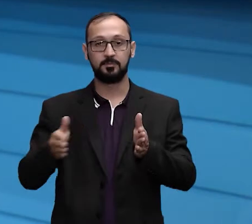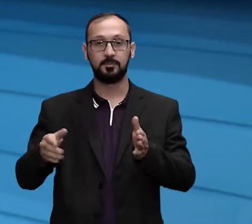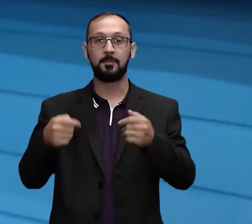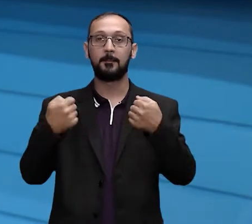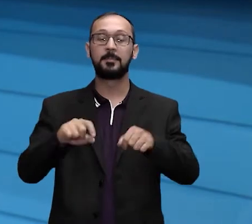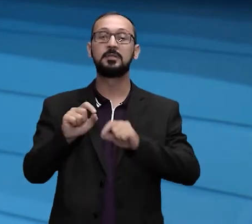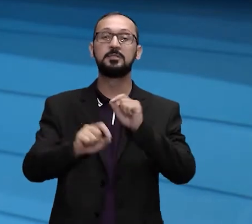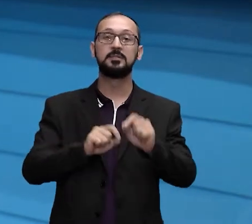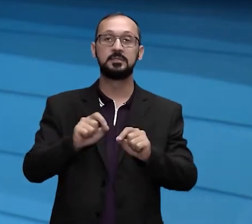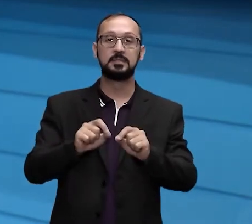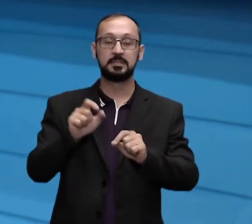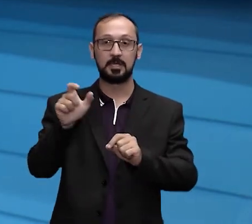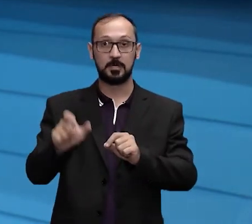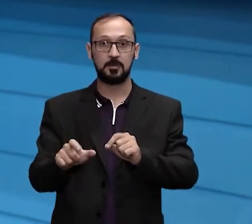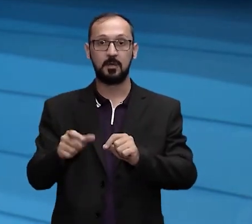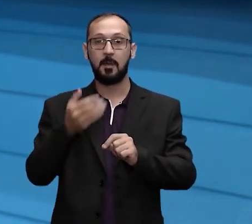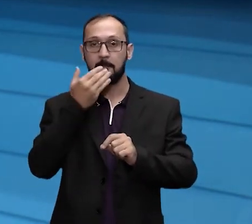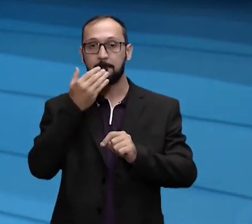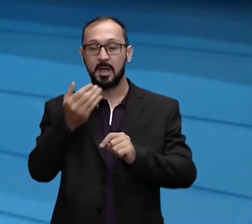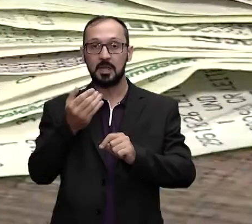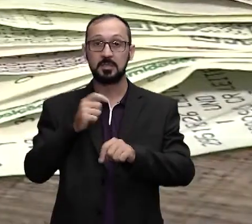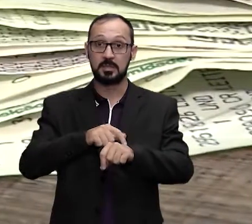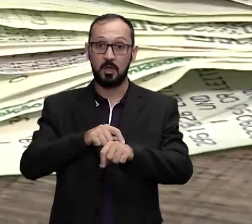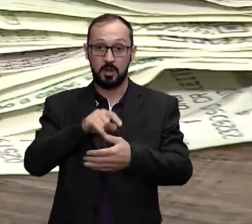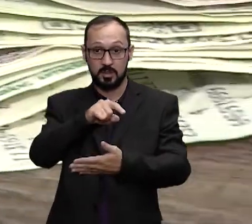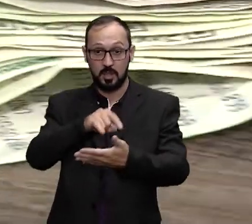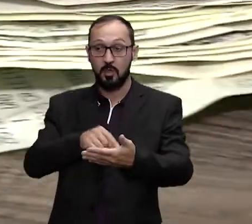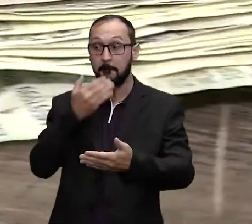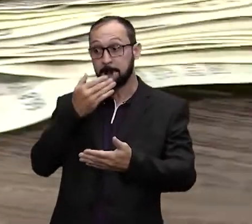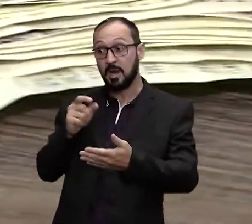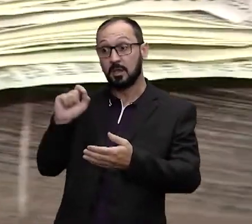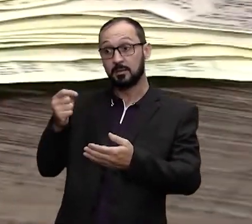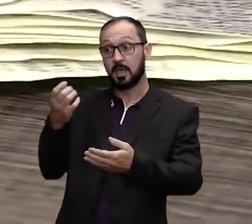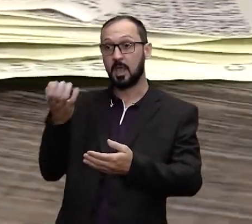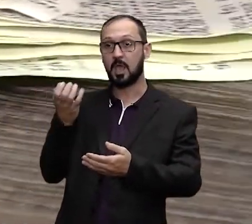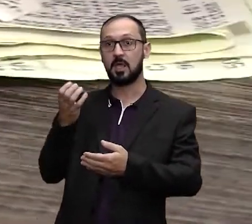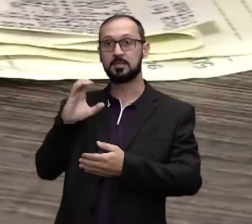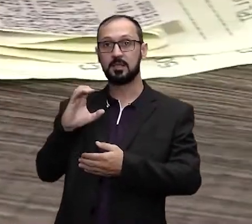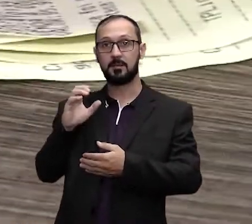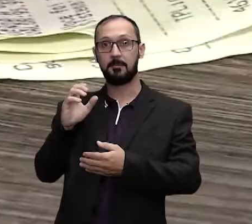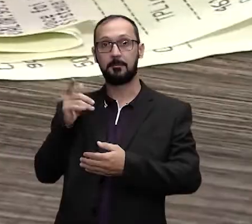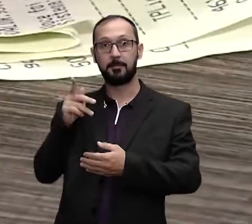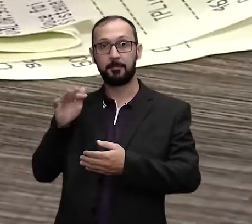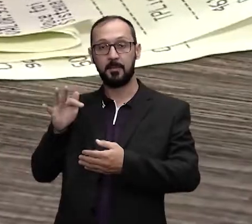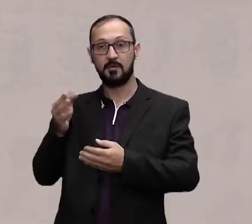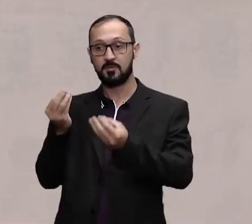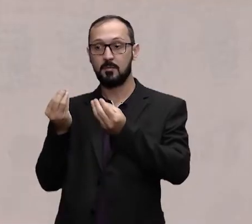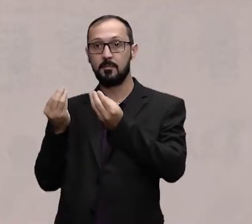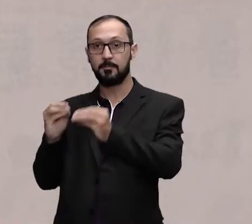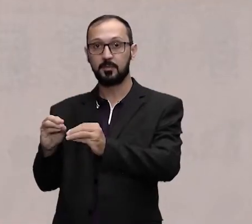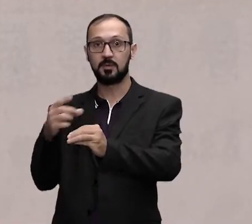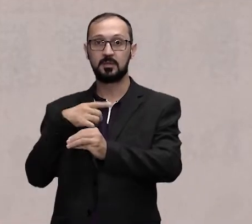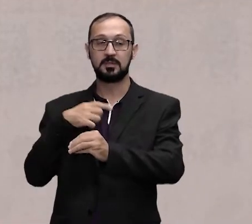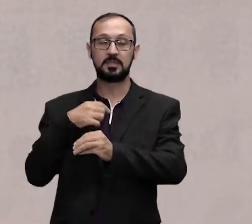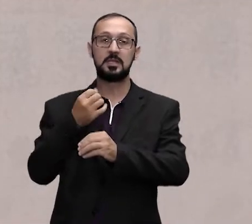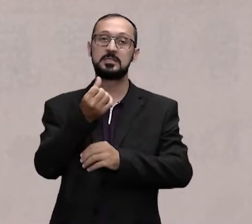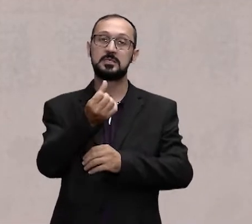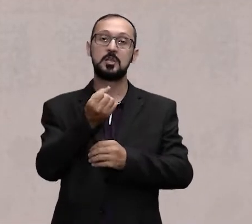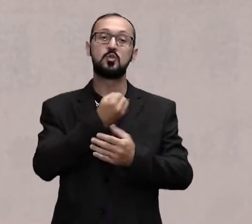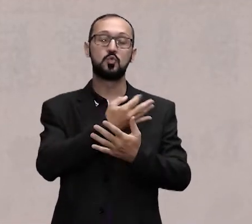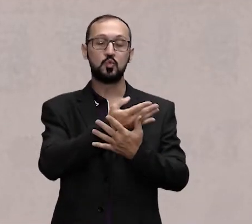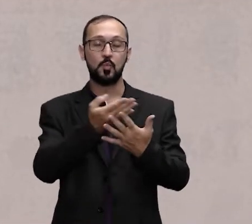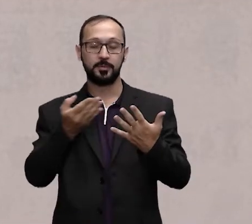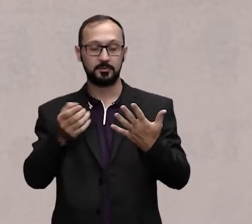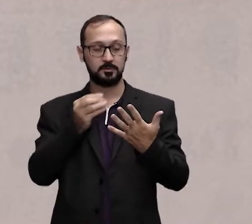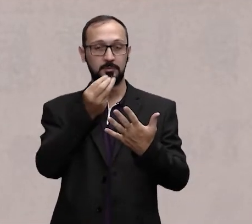processos, basta que o contribuinte solicite a emissão com o seu CPF, onde são geradas 6 dezenas pelo sistema aleatoriamente